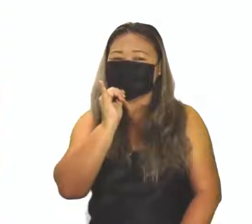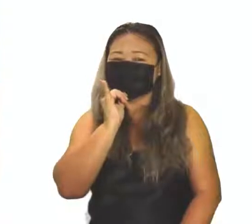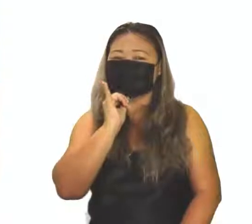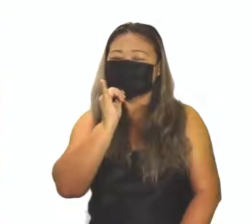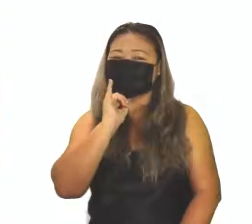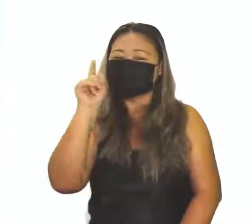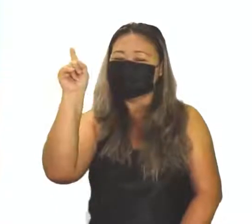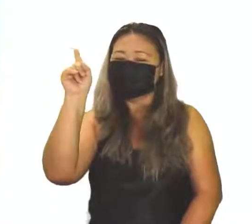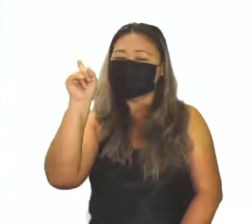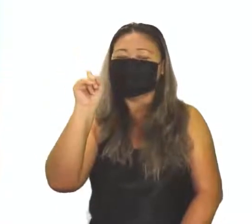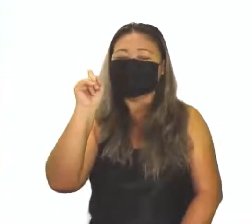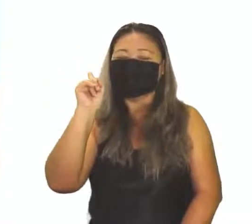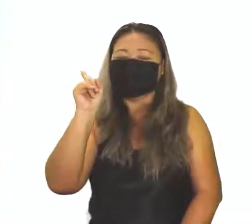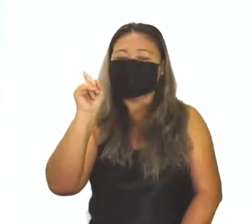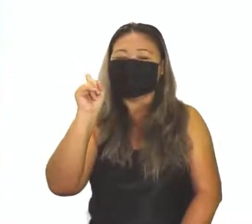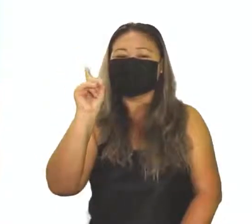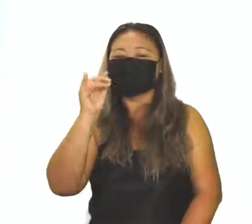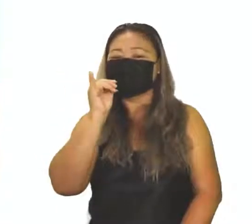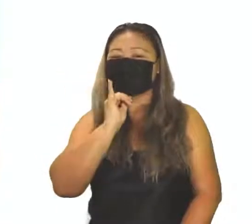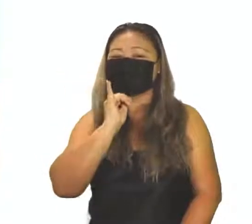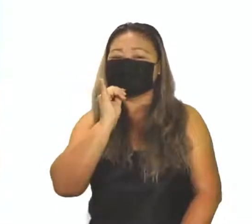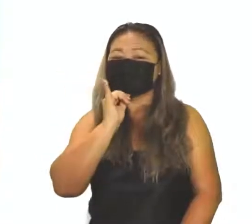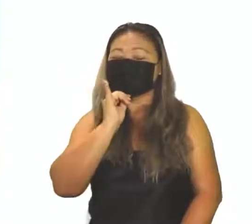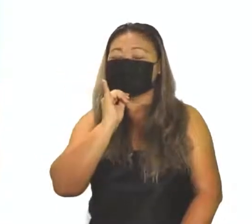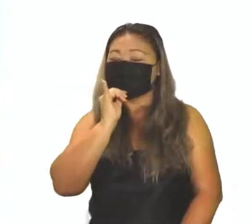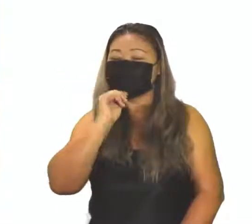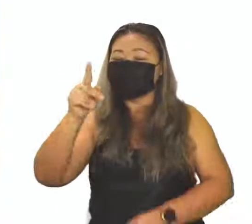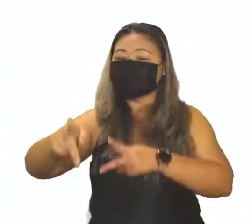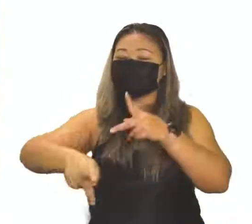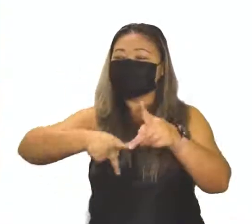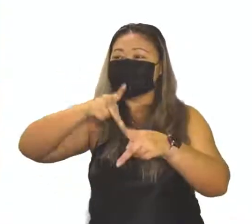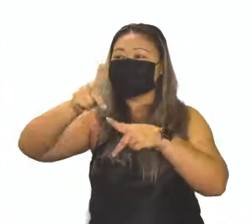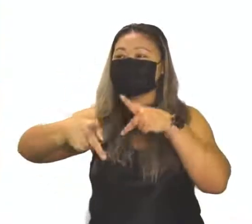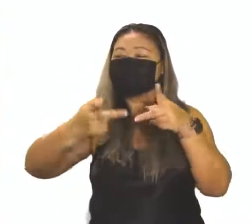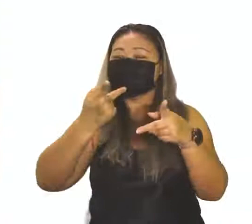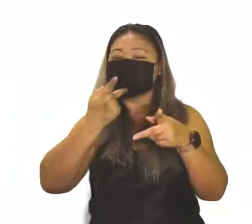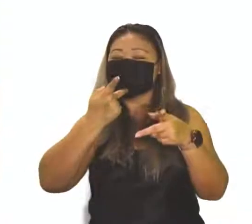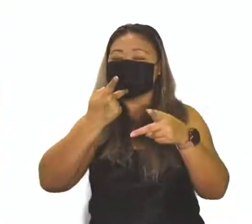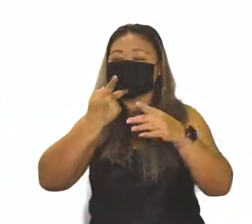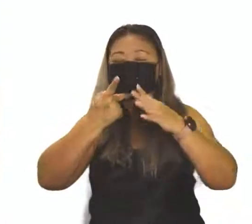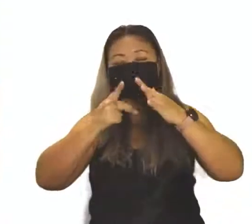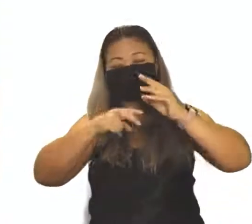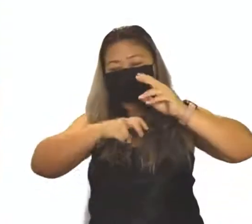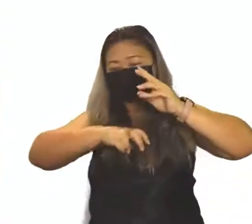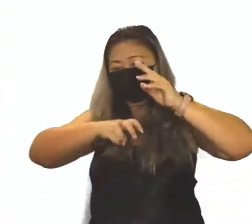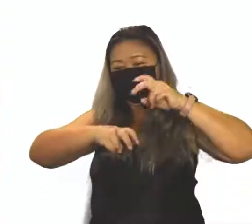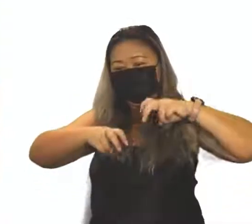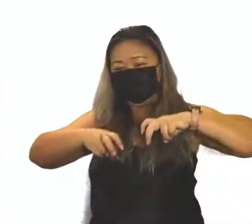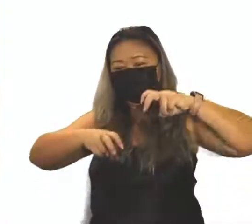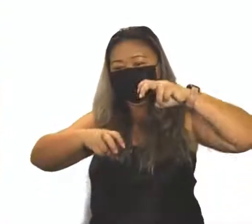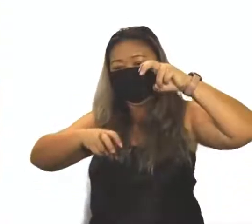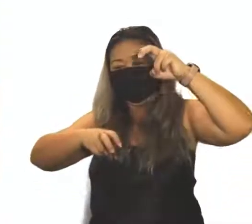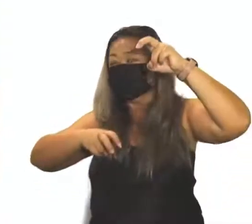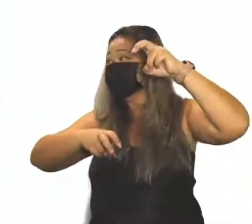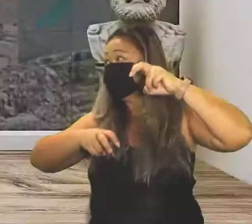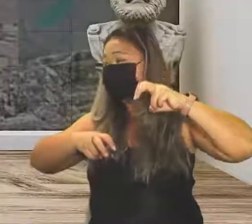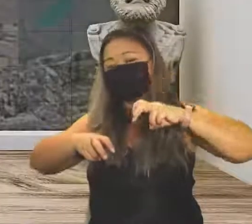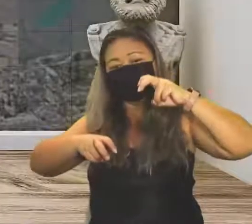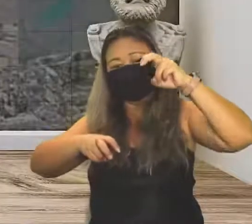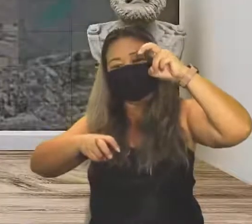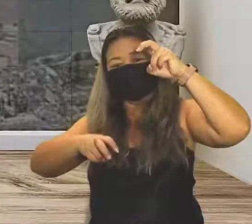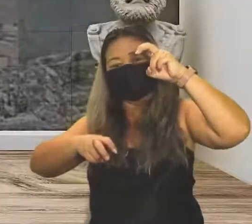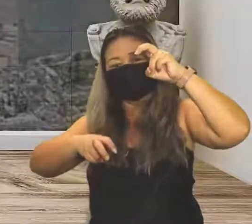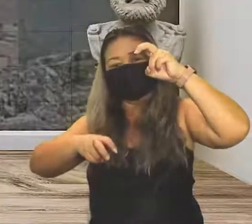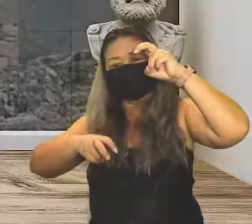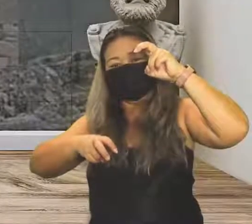Exemplo de conhecimento popular. Por exemplo, é um conhecimento popular. Dizem que passar, olha aí, dizem